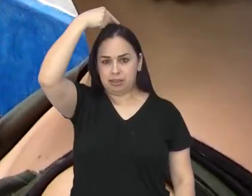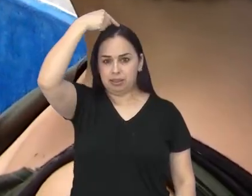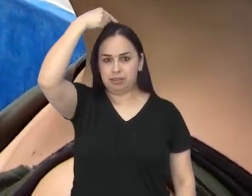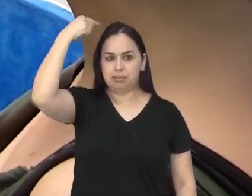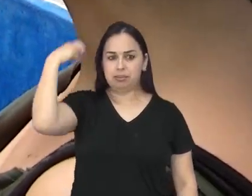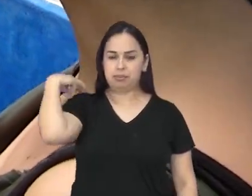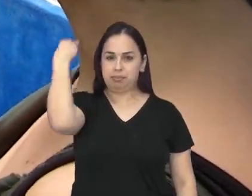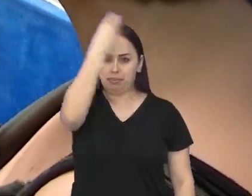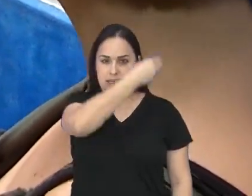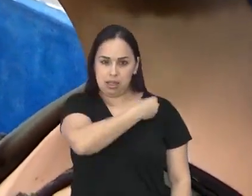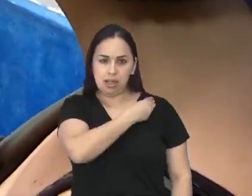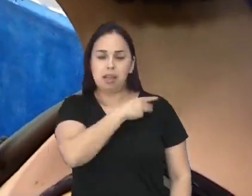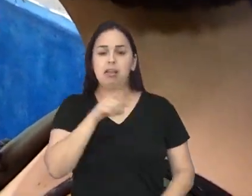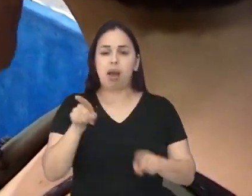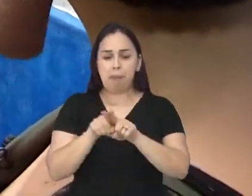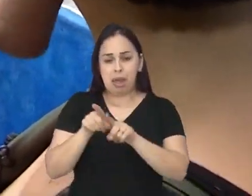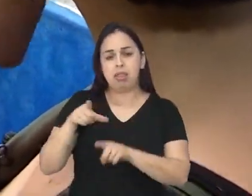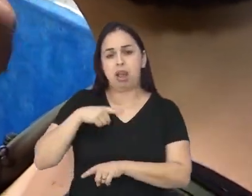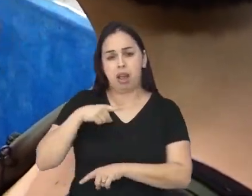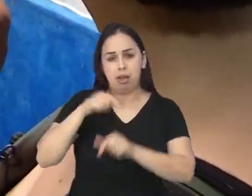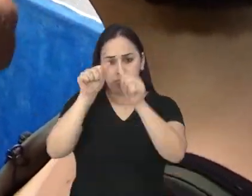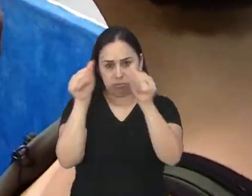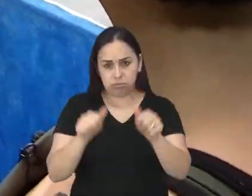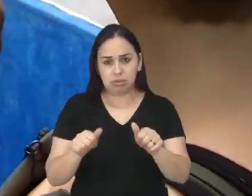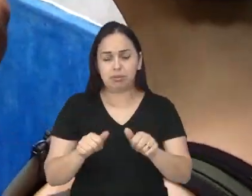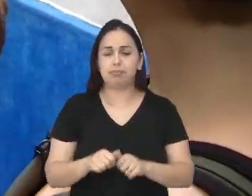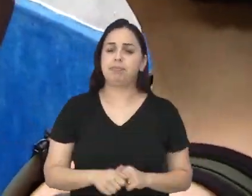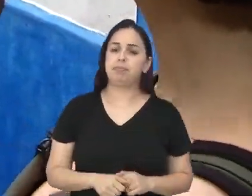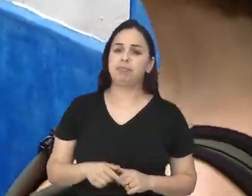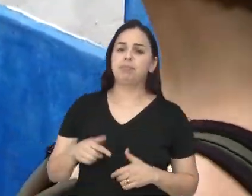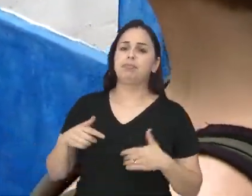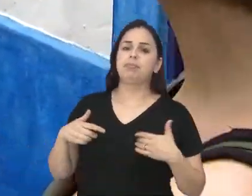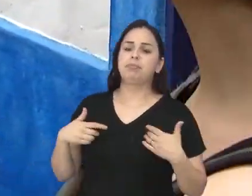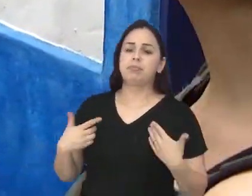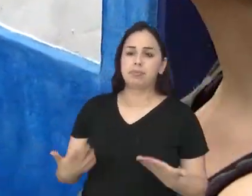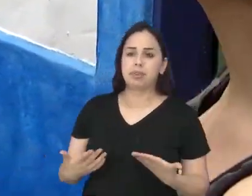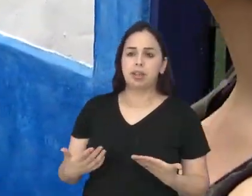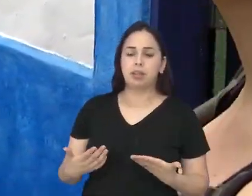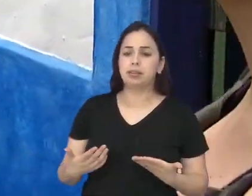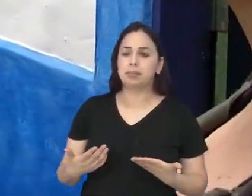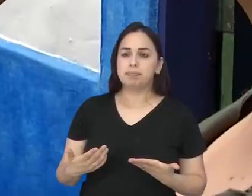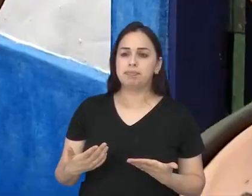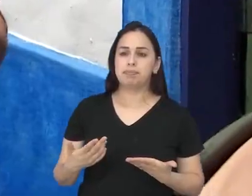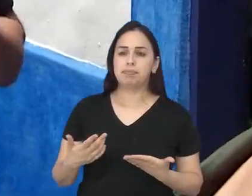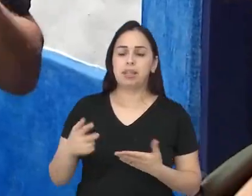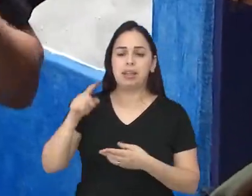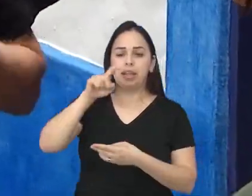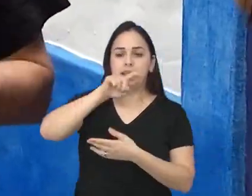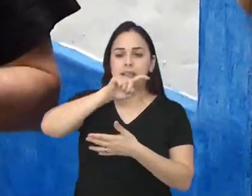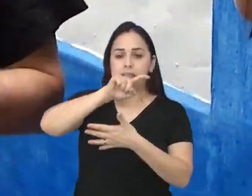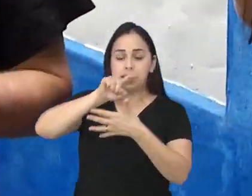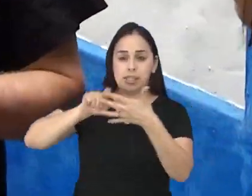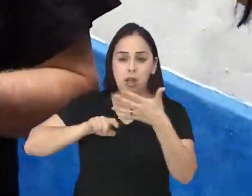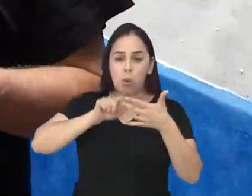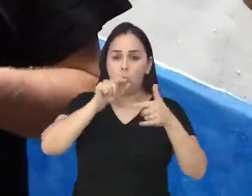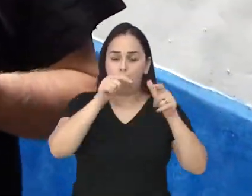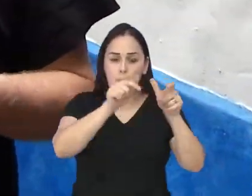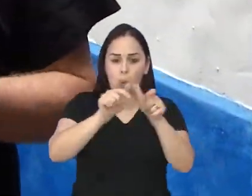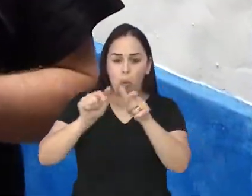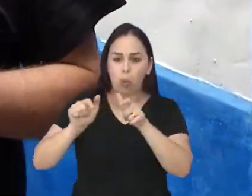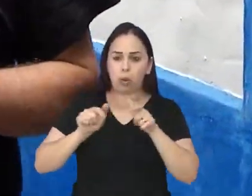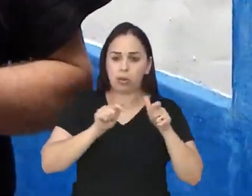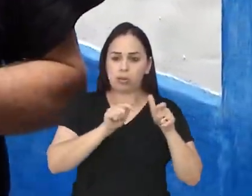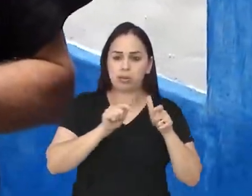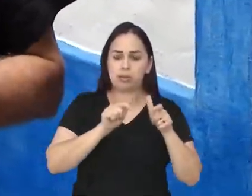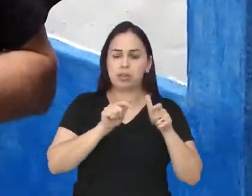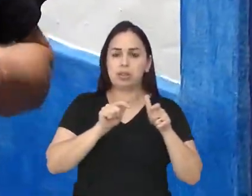minha canequinha de criança. Na verdade, o projeto do retábulo, ele envolve 5 espaços, né?